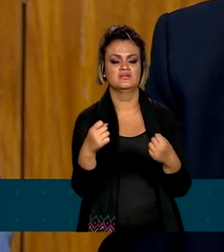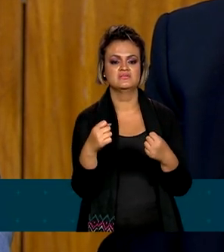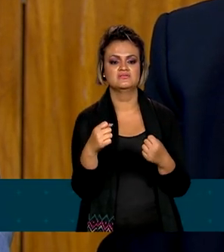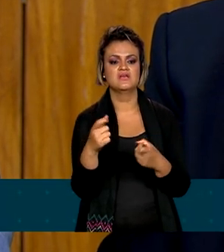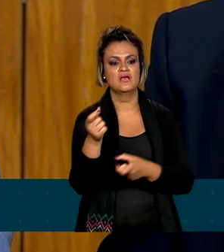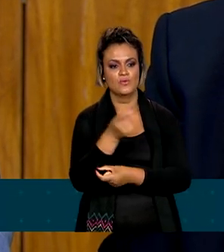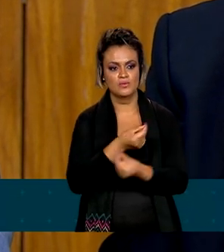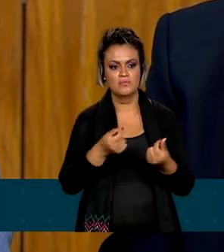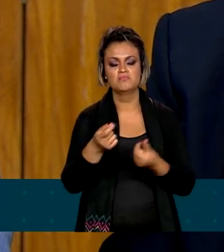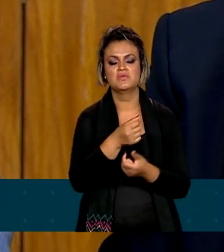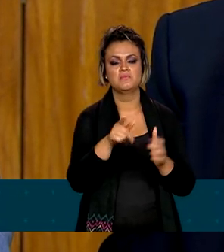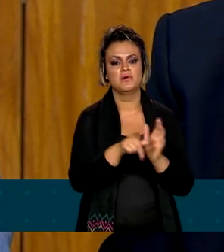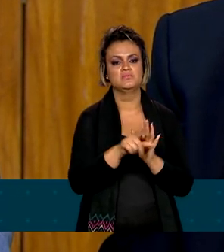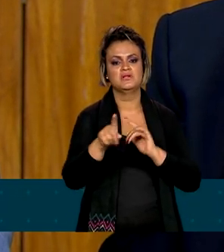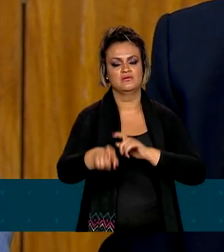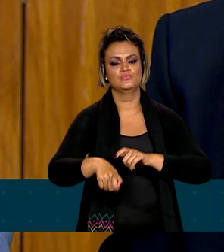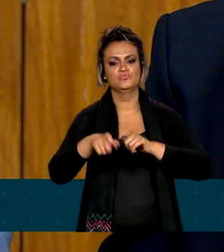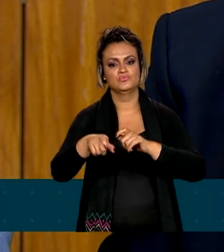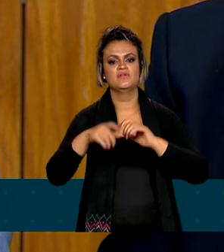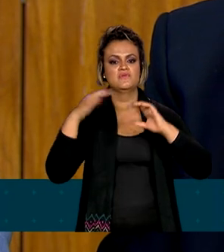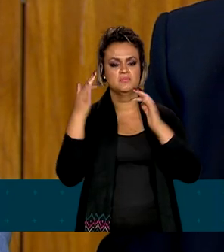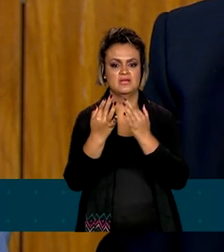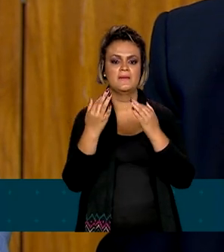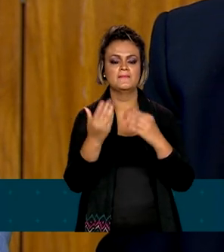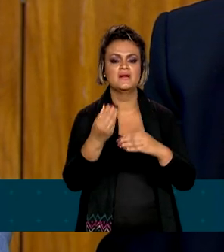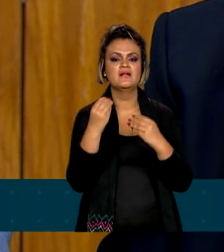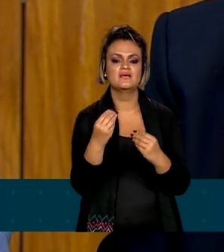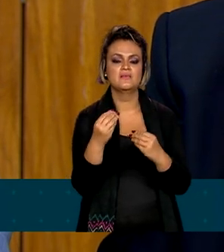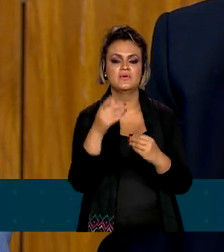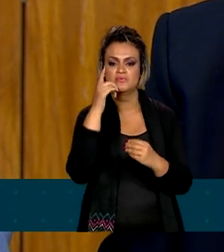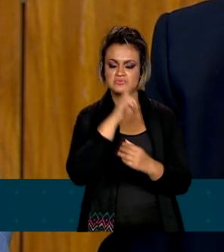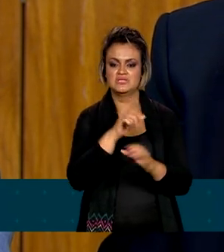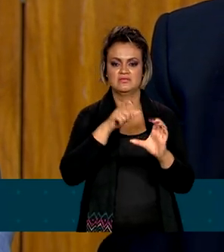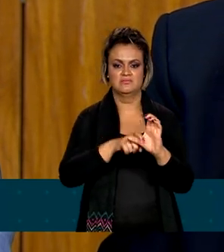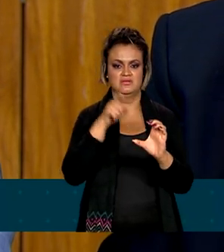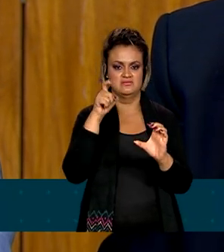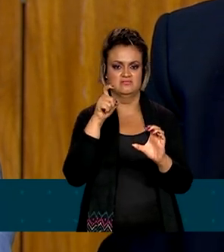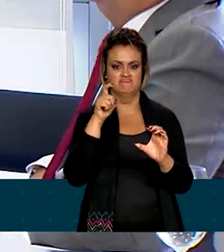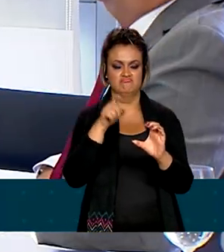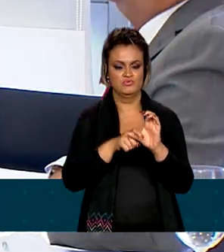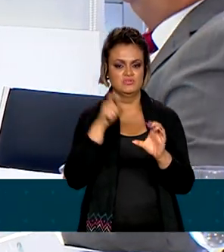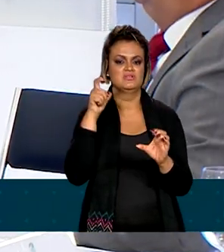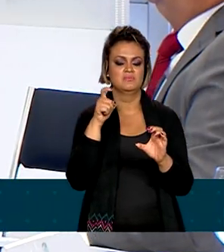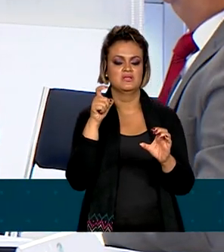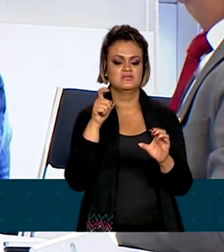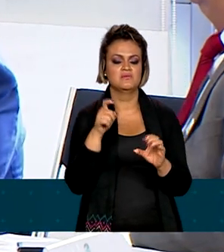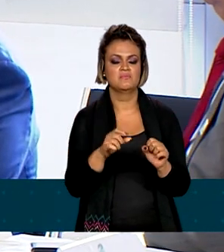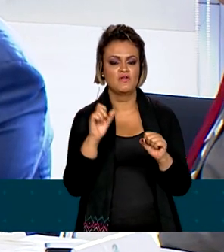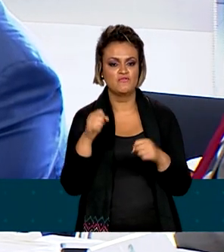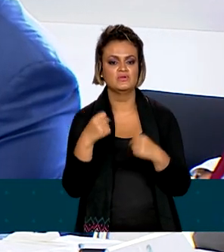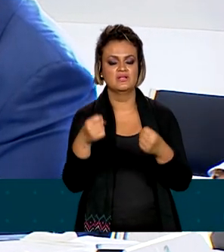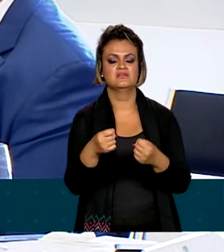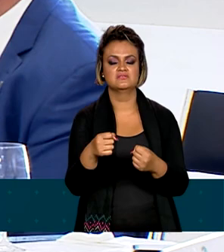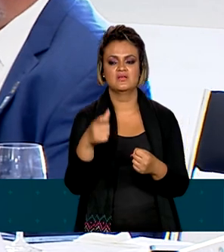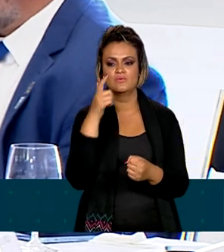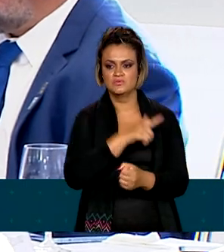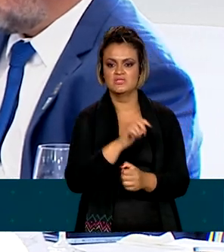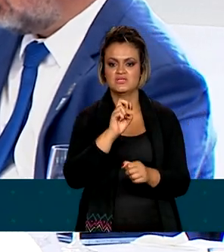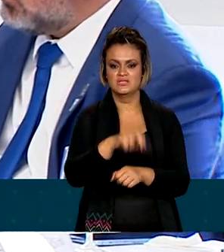fortalecer a economia da agricultura familiar para que ela ganhe autonomia e se fortaleça para ganhar